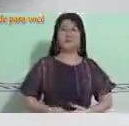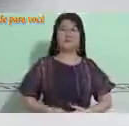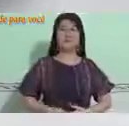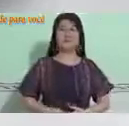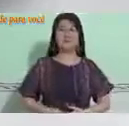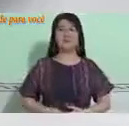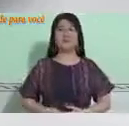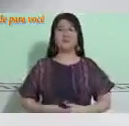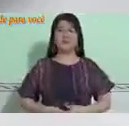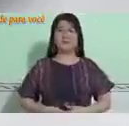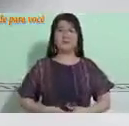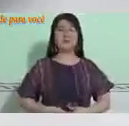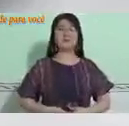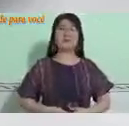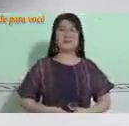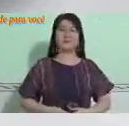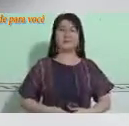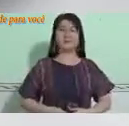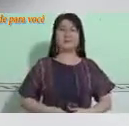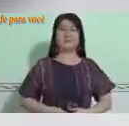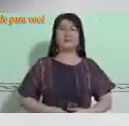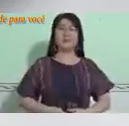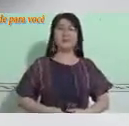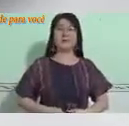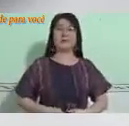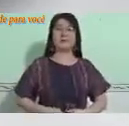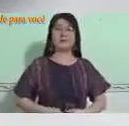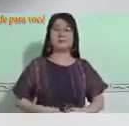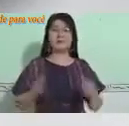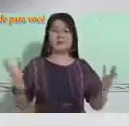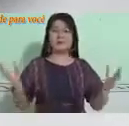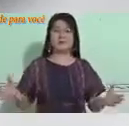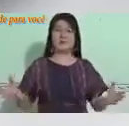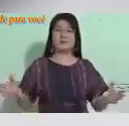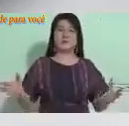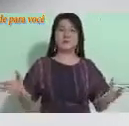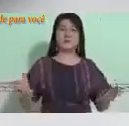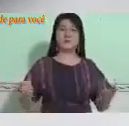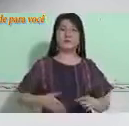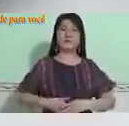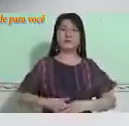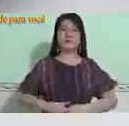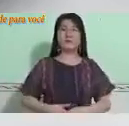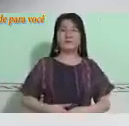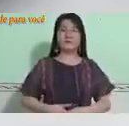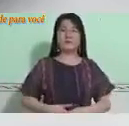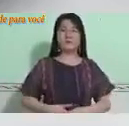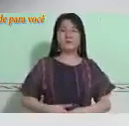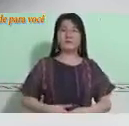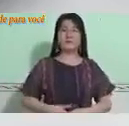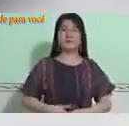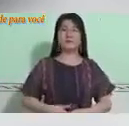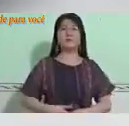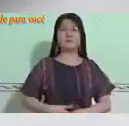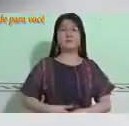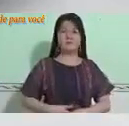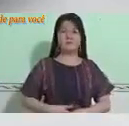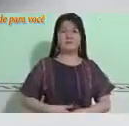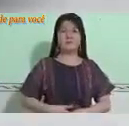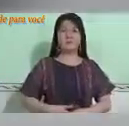Isso acontece porque o teste provavelmente foi feito antes do atraso menstrual e a mulher está apenas com um período